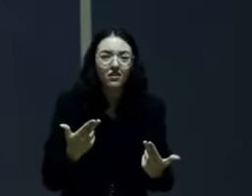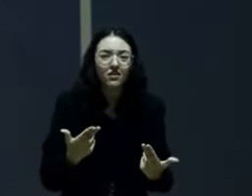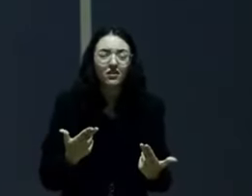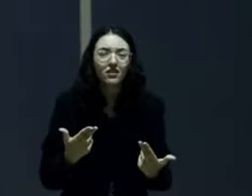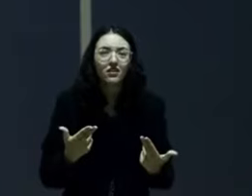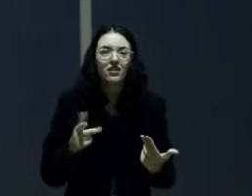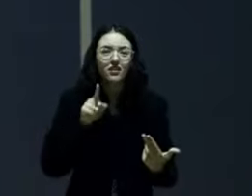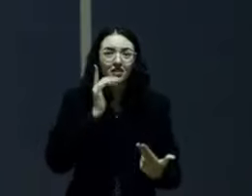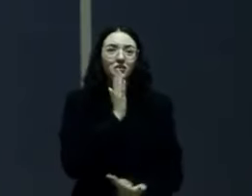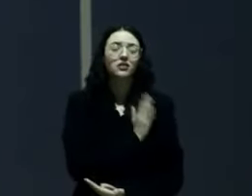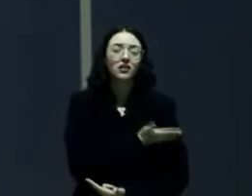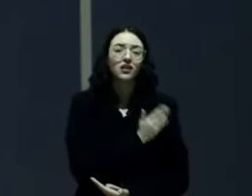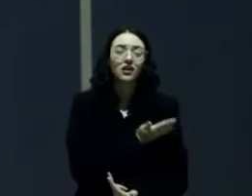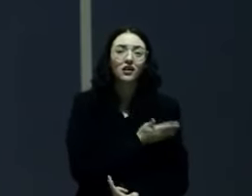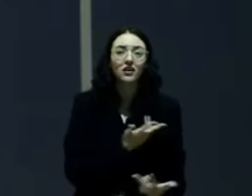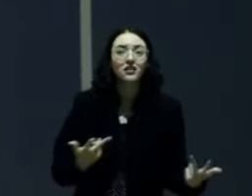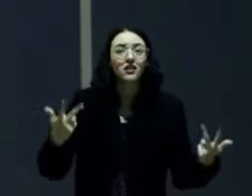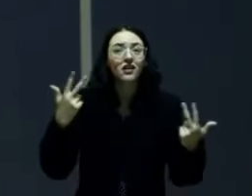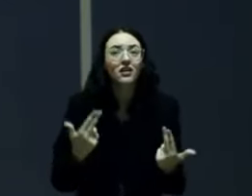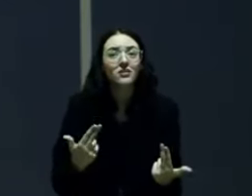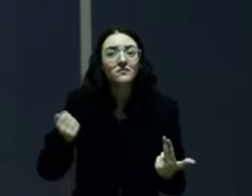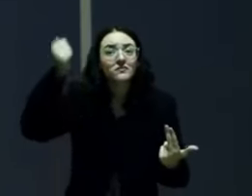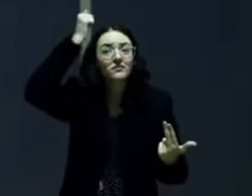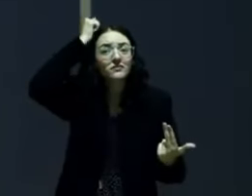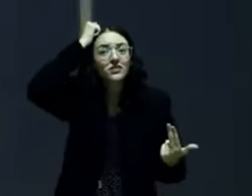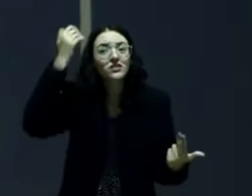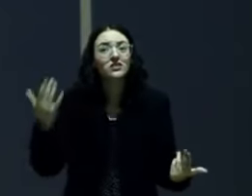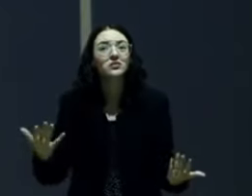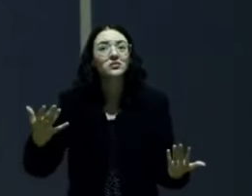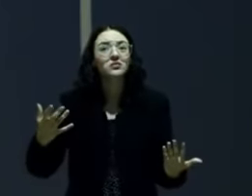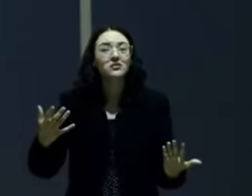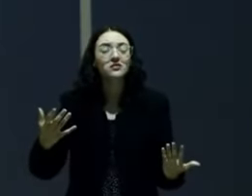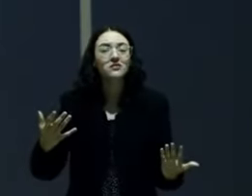Seu coração é um coração arrependido, contrito?